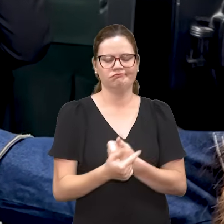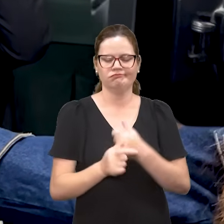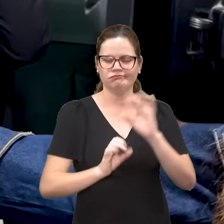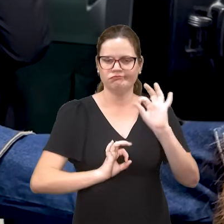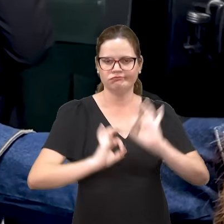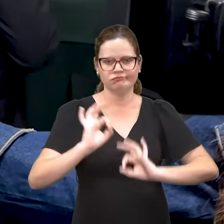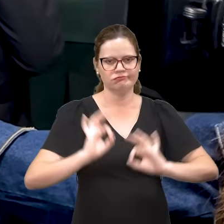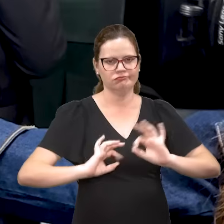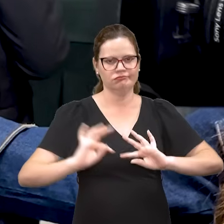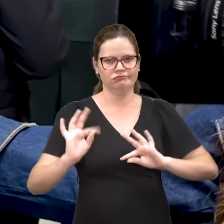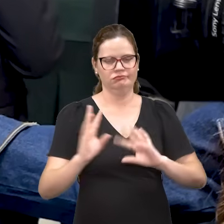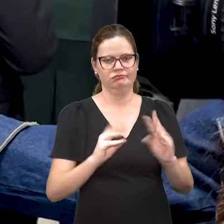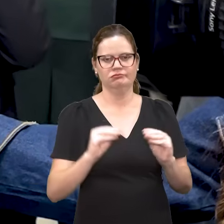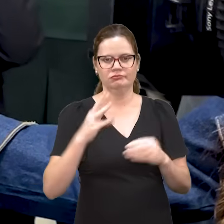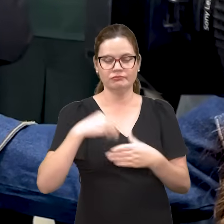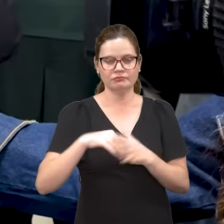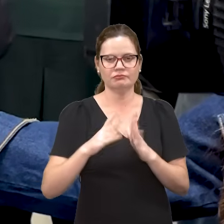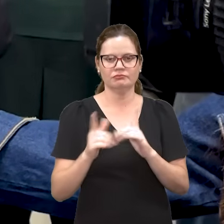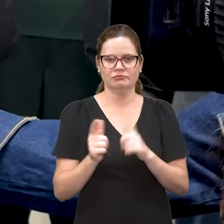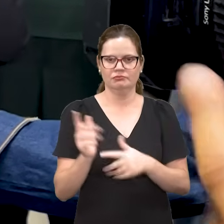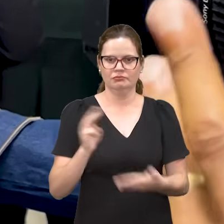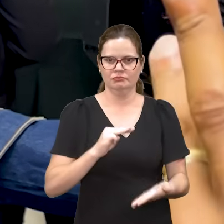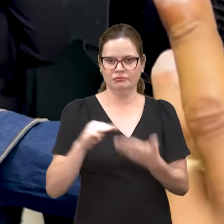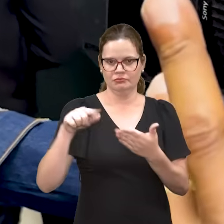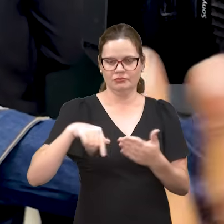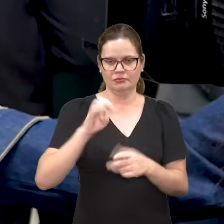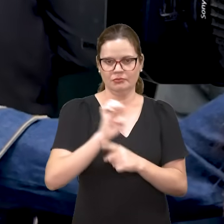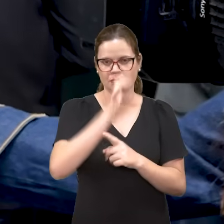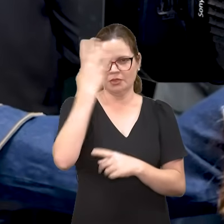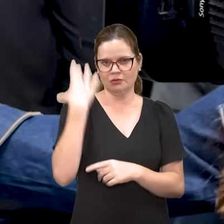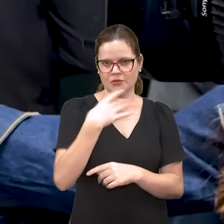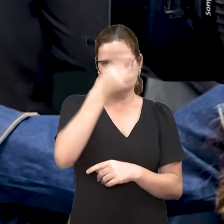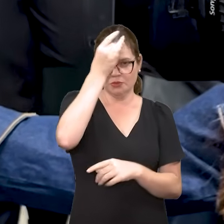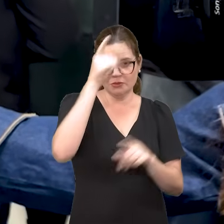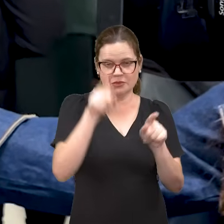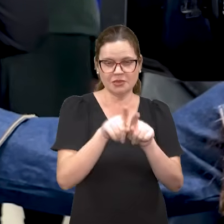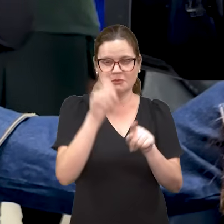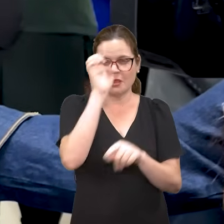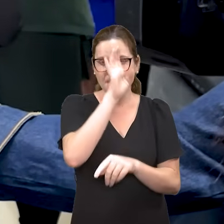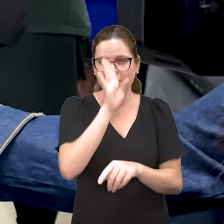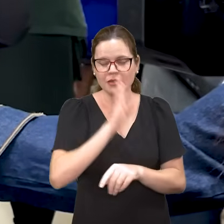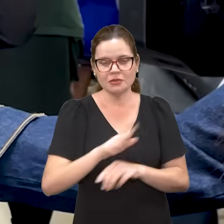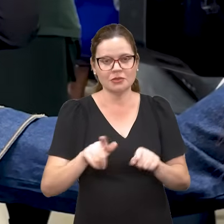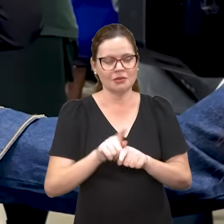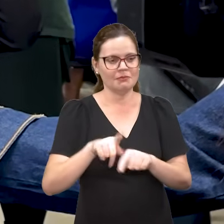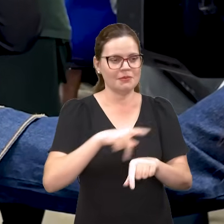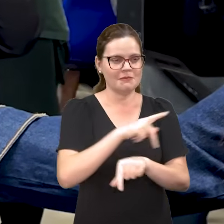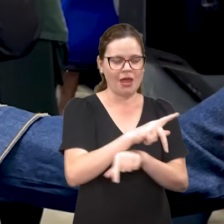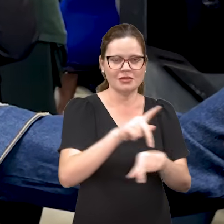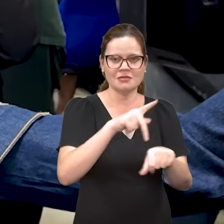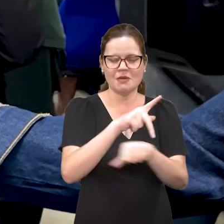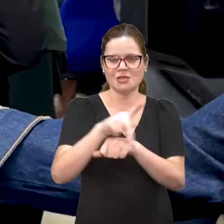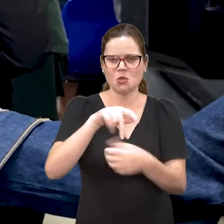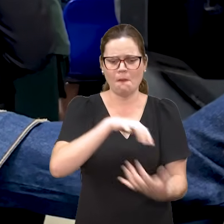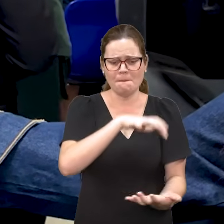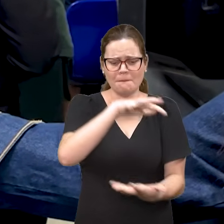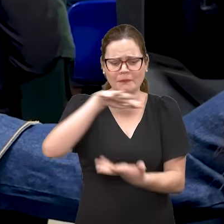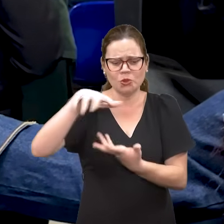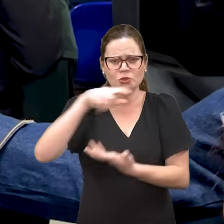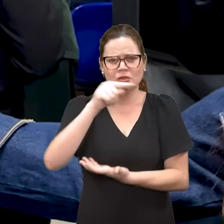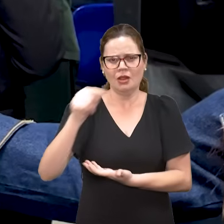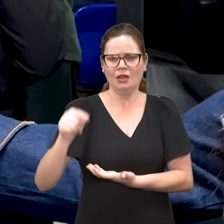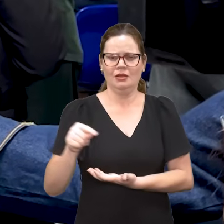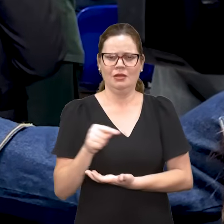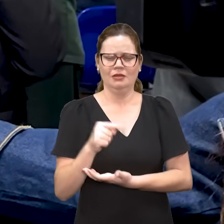de organização da Igreja Maranata no estado do Brasil, no mundo, praticamente em todos os países do mundo. Então, uma